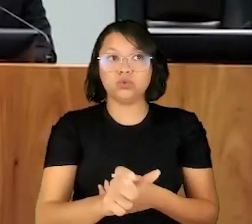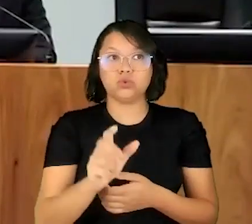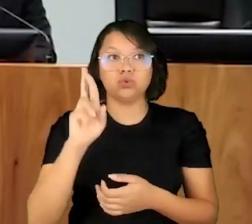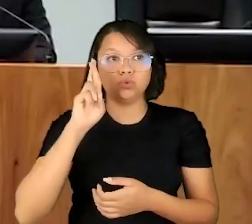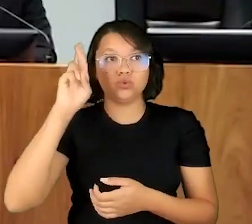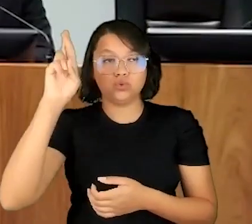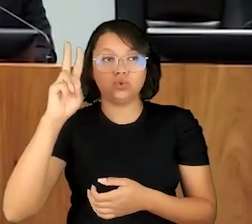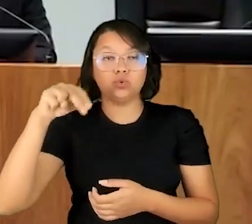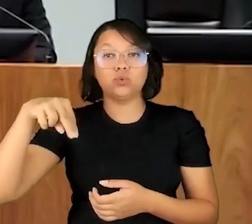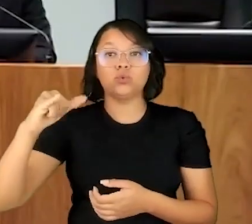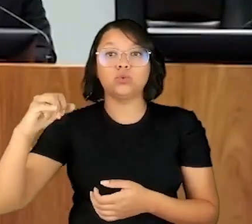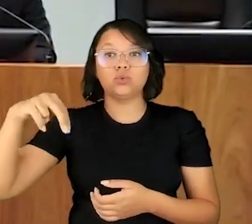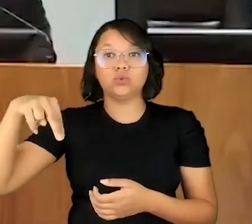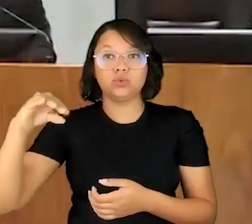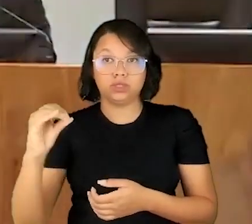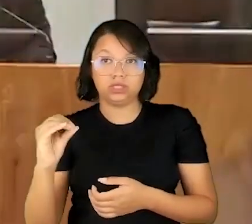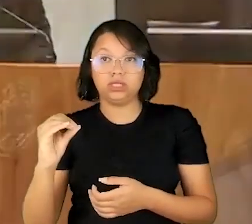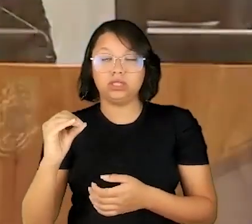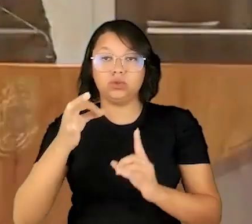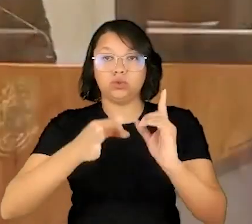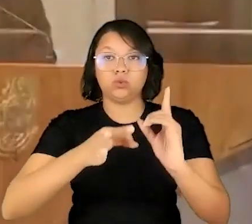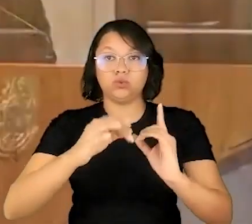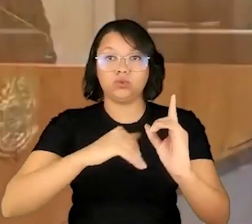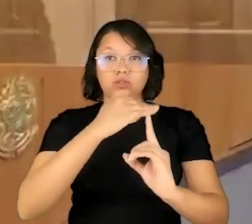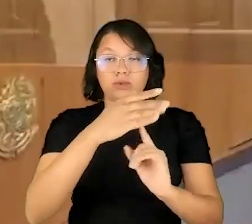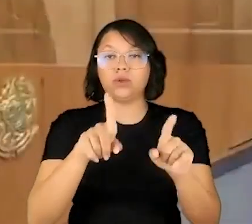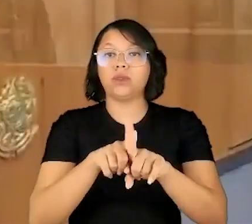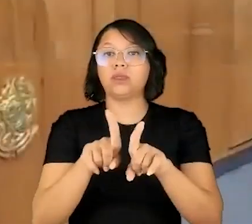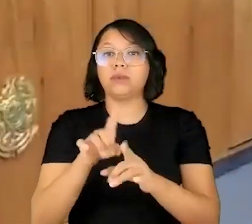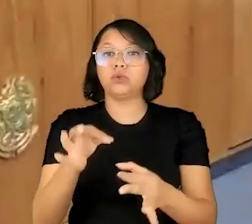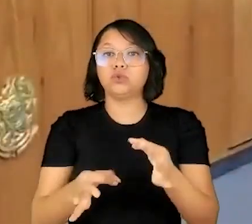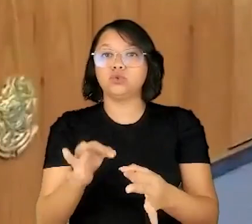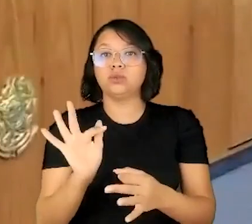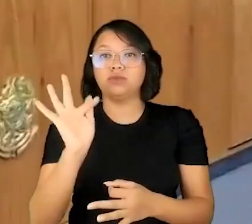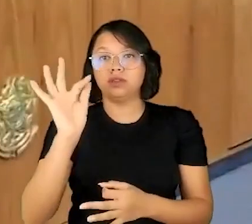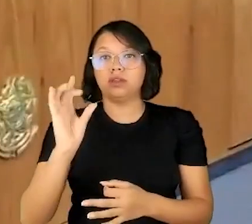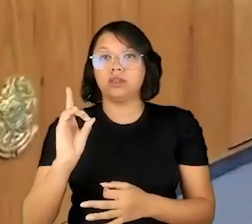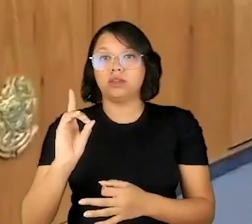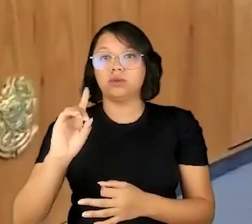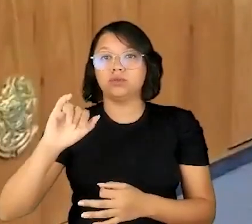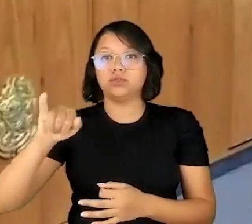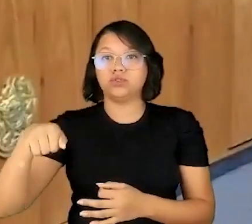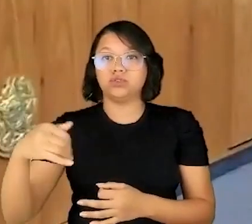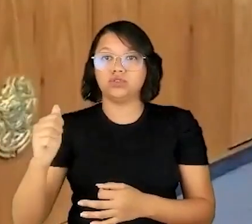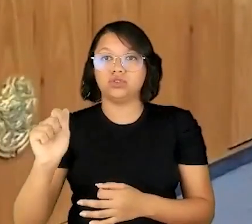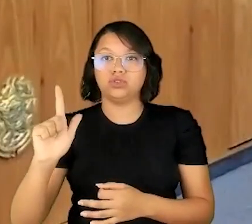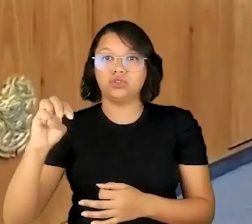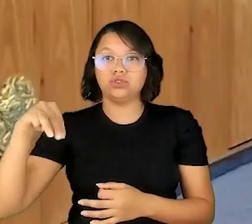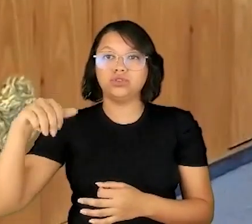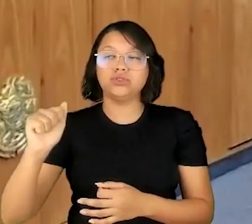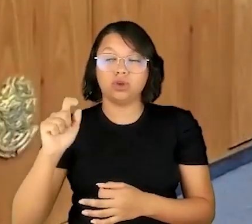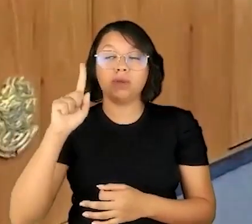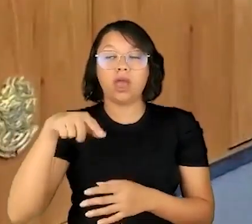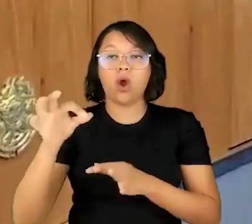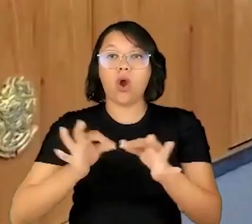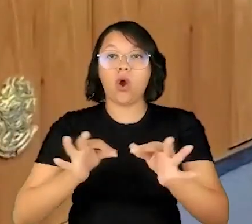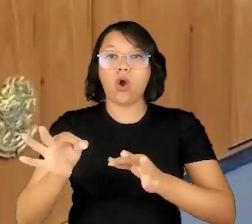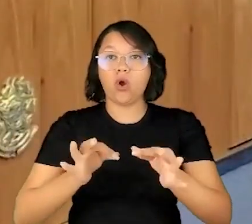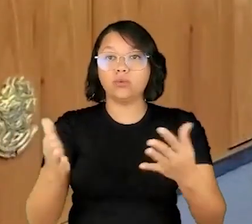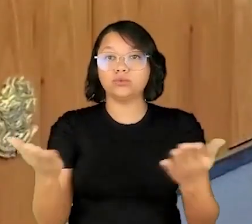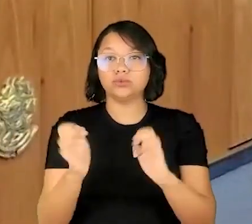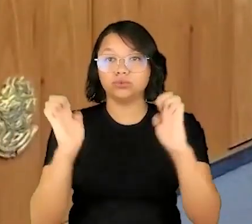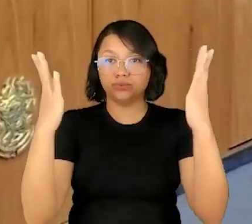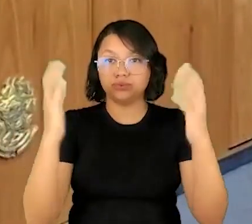Nino Toldo, e o juiz federal Djalma Moreira Gomes, que é o coordenador desse evento,